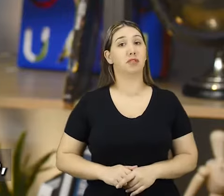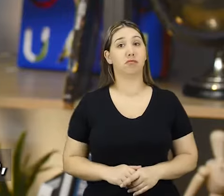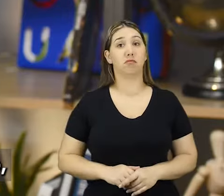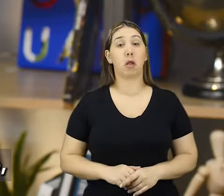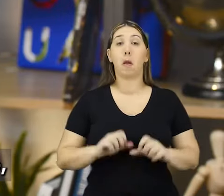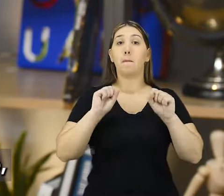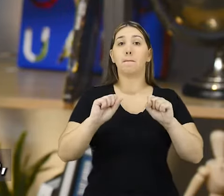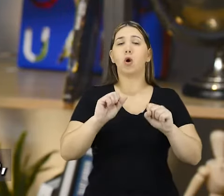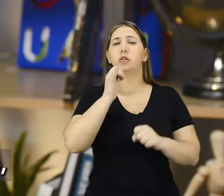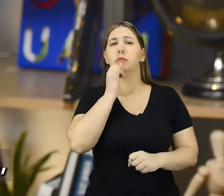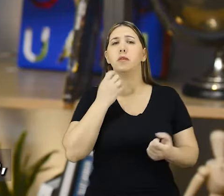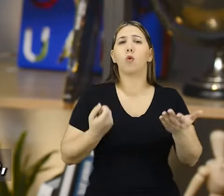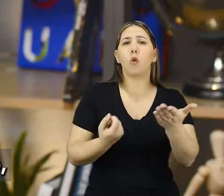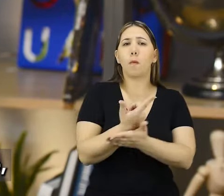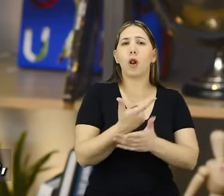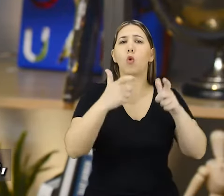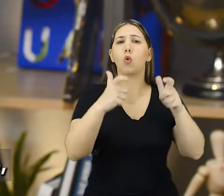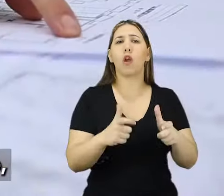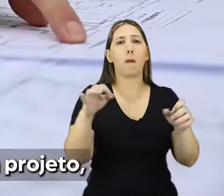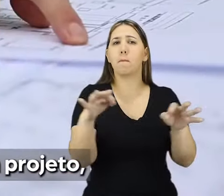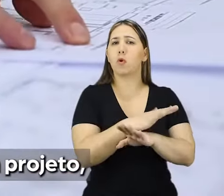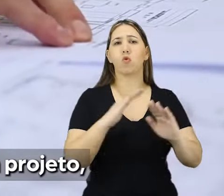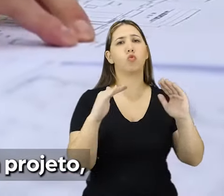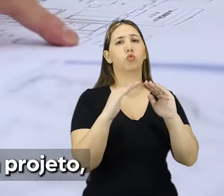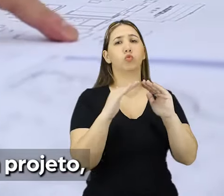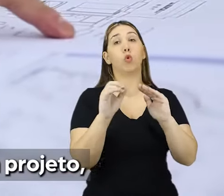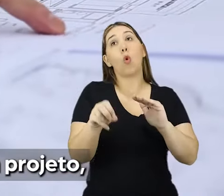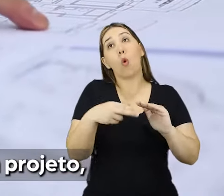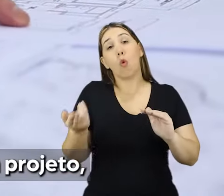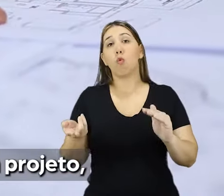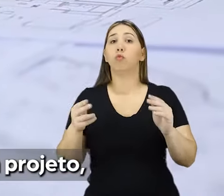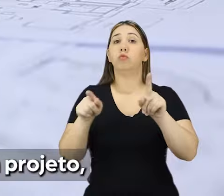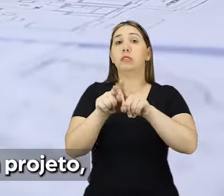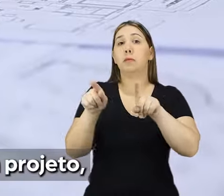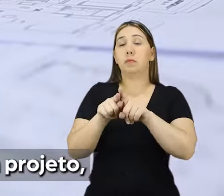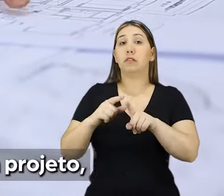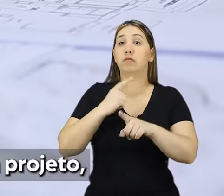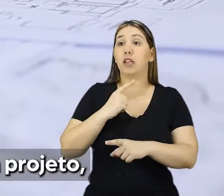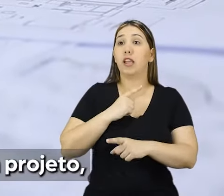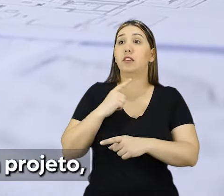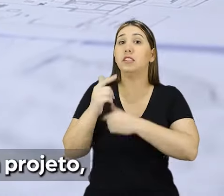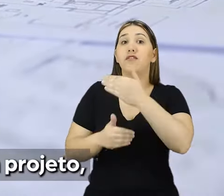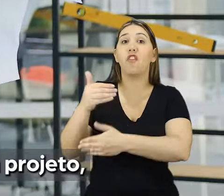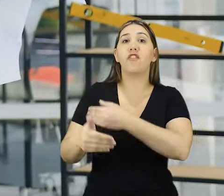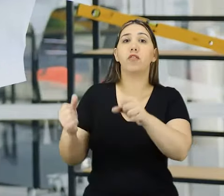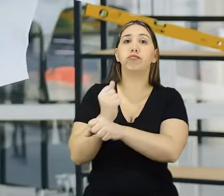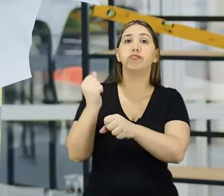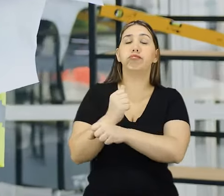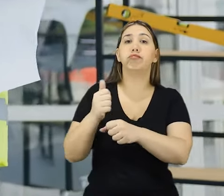pode tanto comprar um imóvel já pronto, ele pode investir num fundo que vai desenvolver um